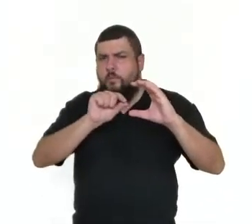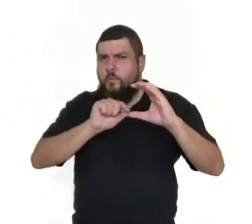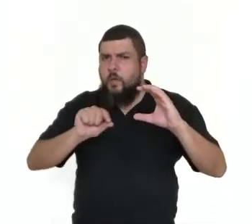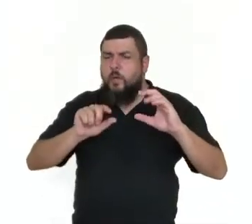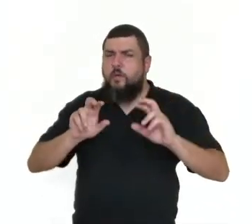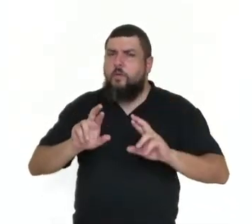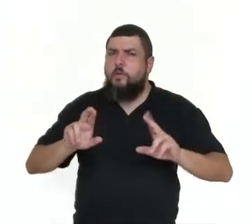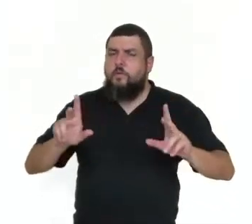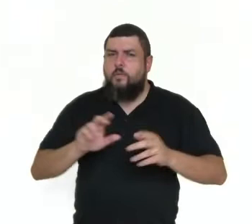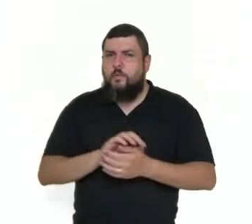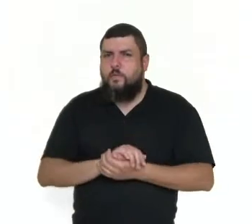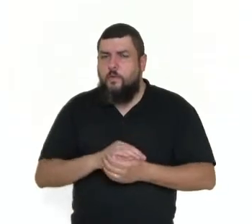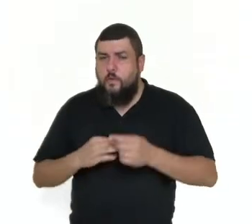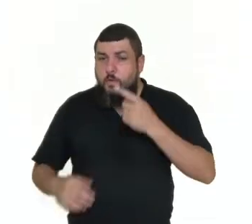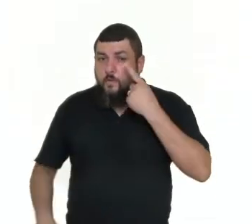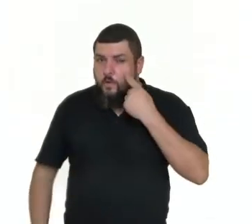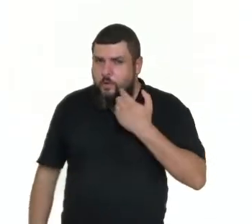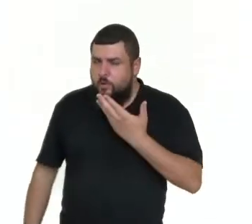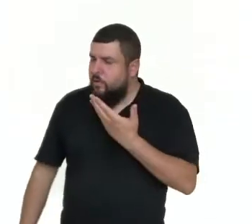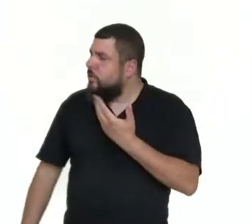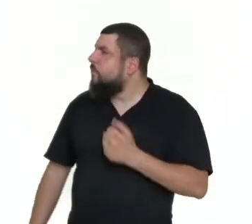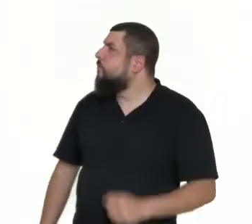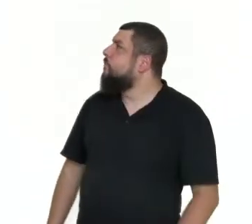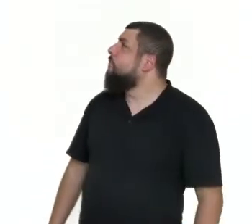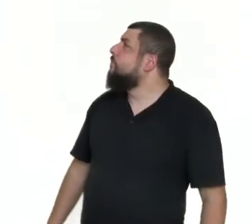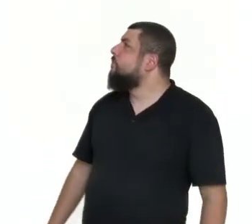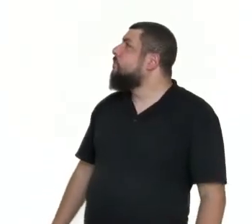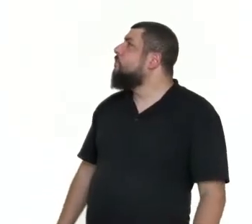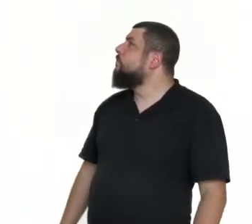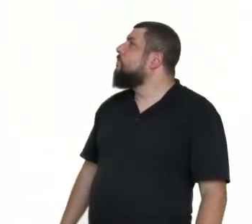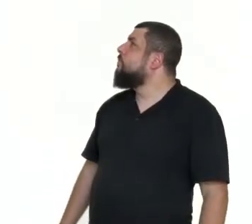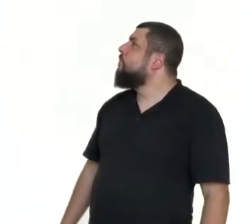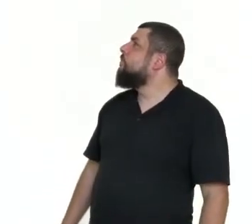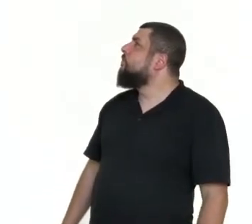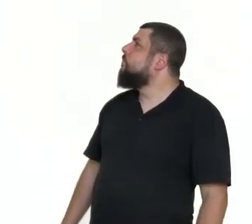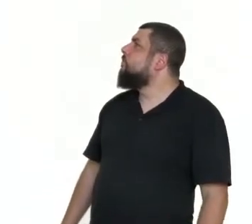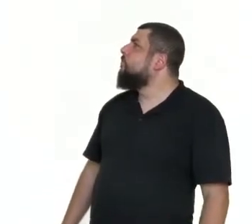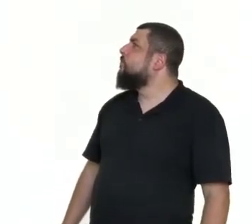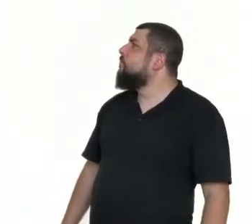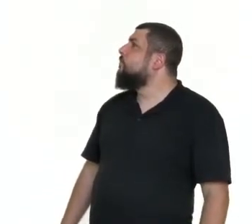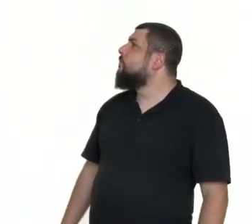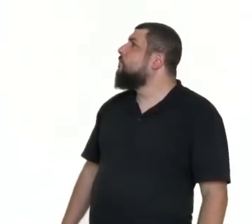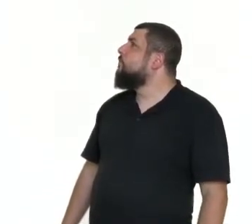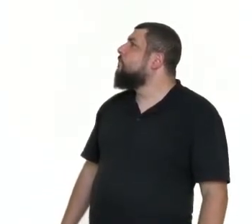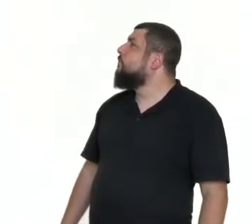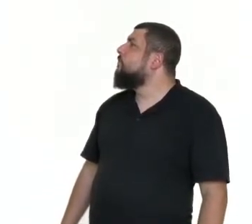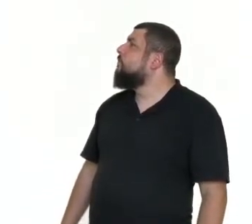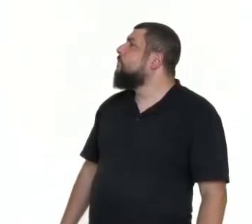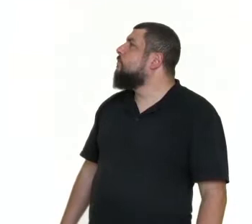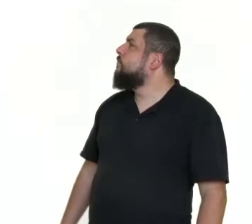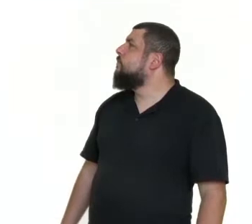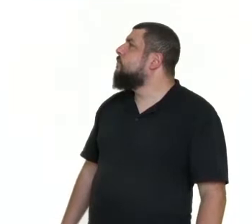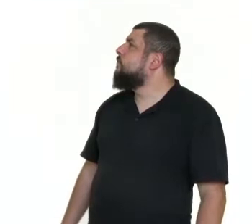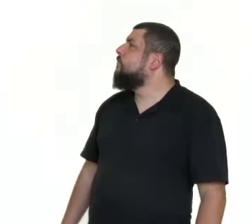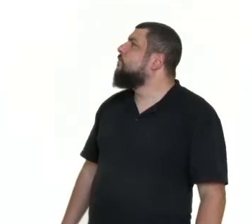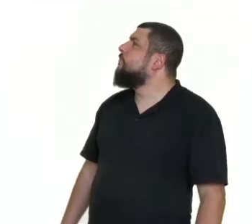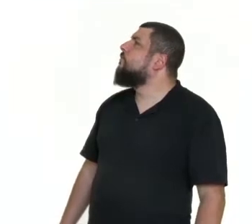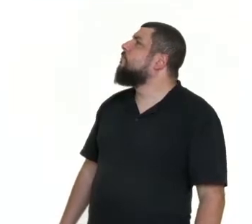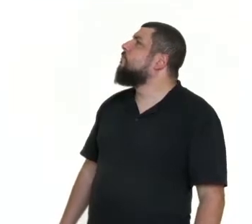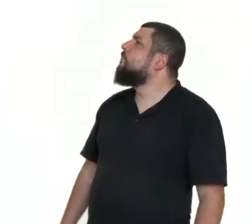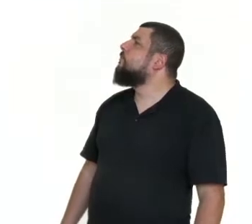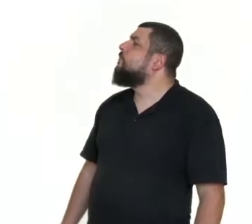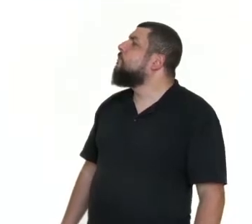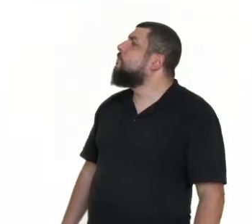Porque ele diz assim: se o prestador de serviço não cumprir com a obrigação, existem os meios legais de fazer